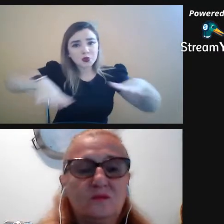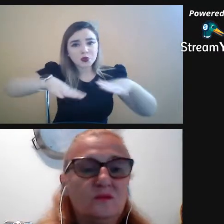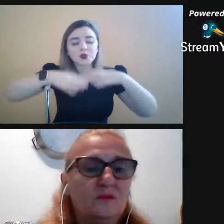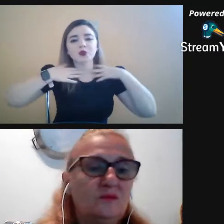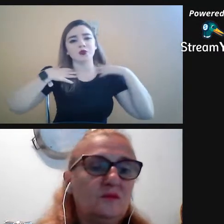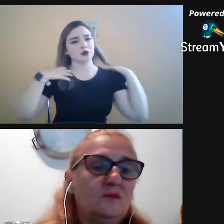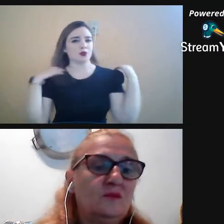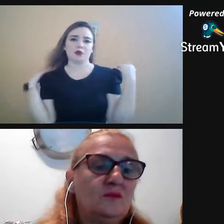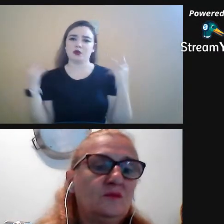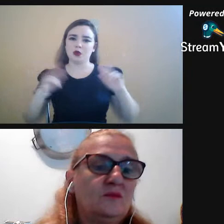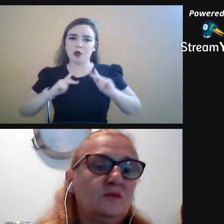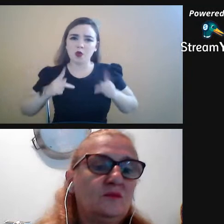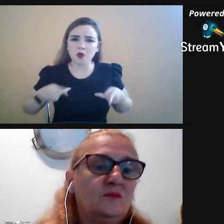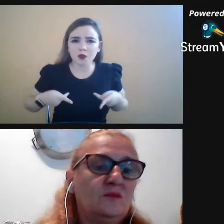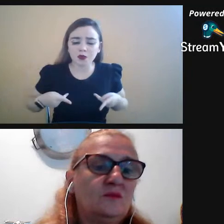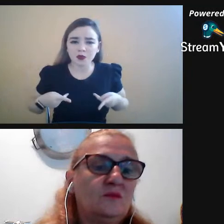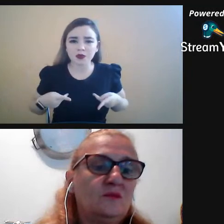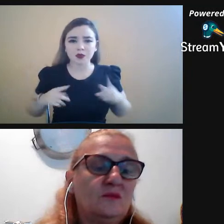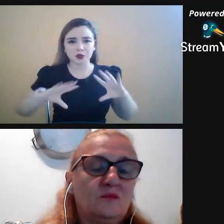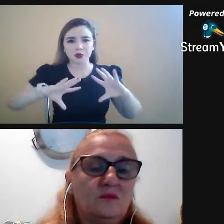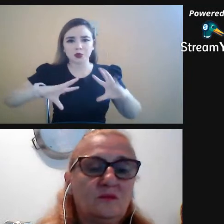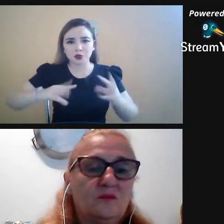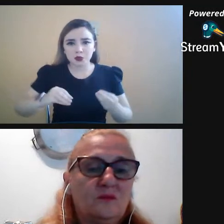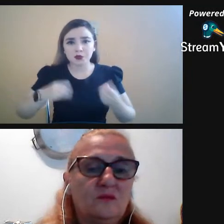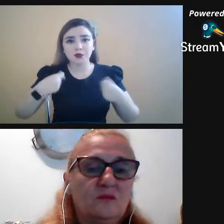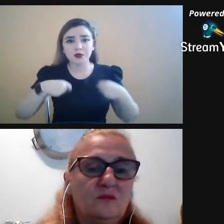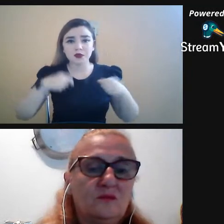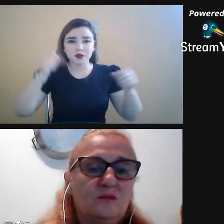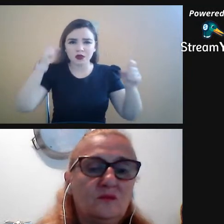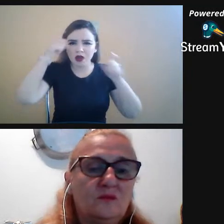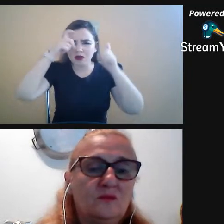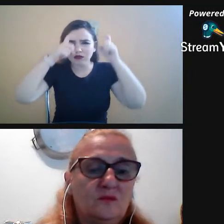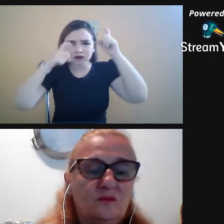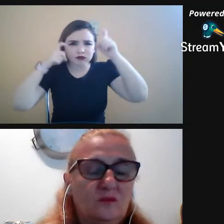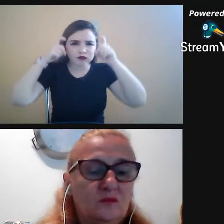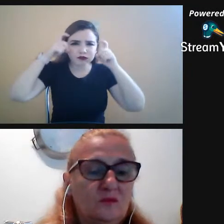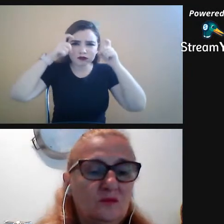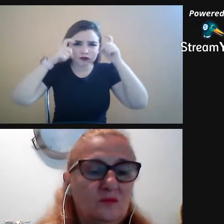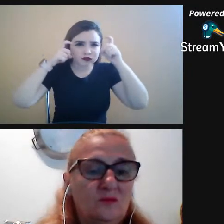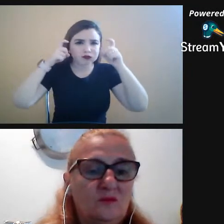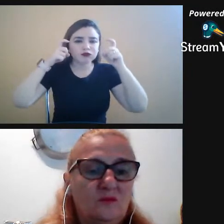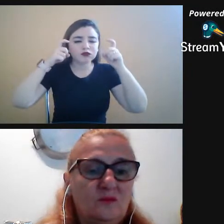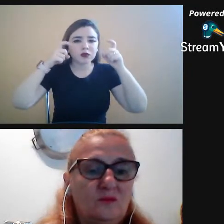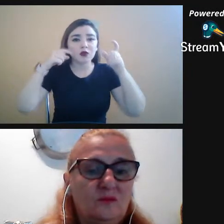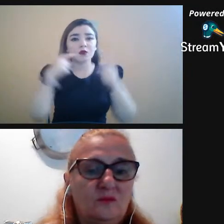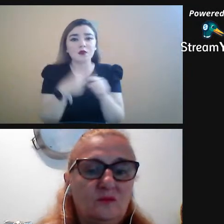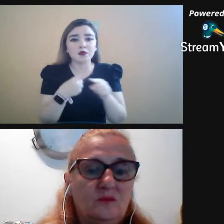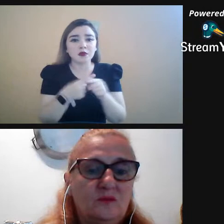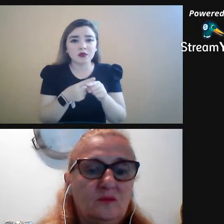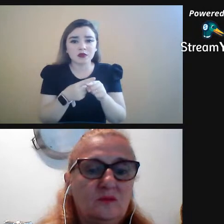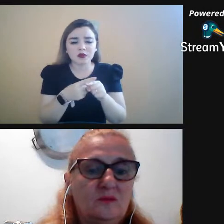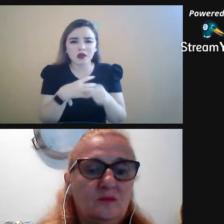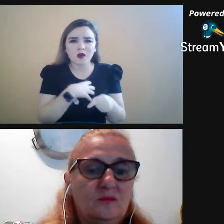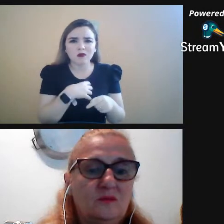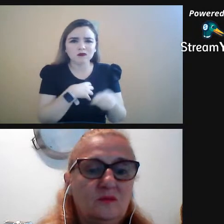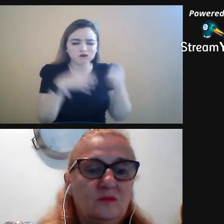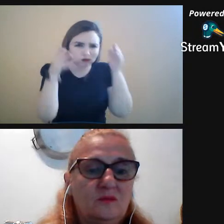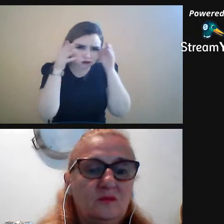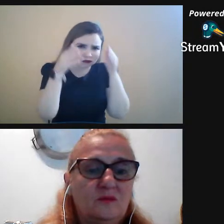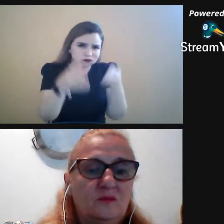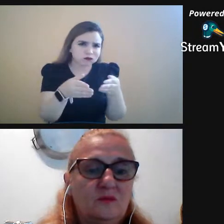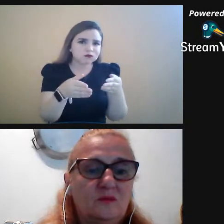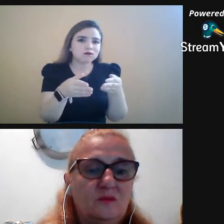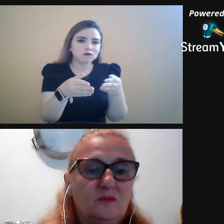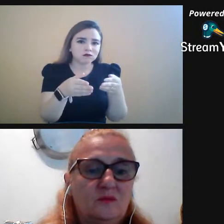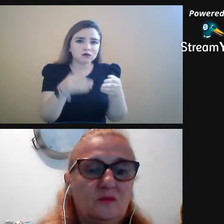ser humano, né, deveria se preocupar com as questões ambientais, porque nós somos diretamente afetados, né,